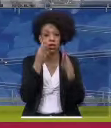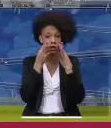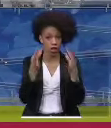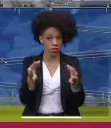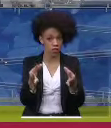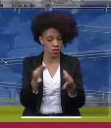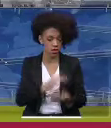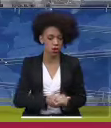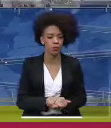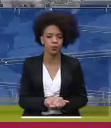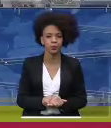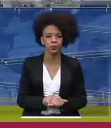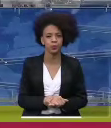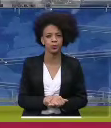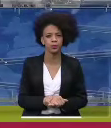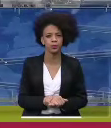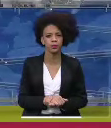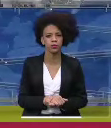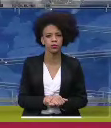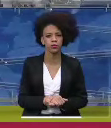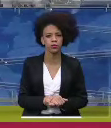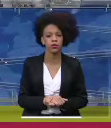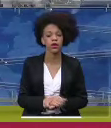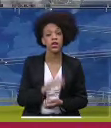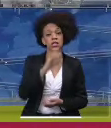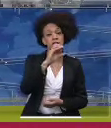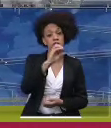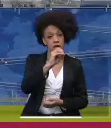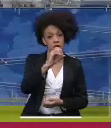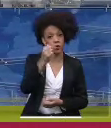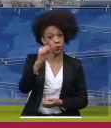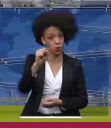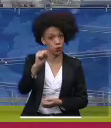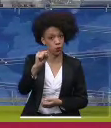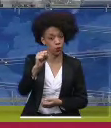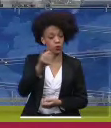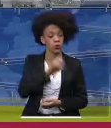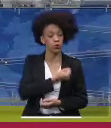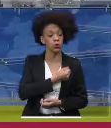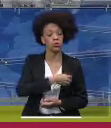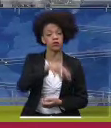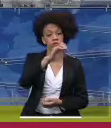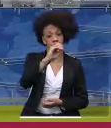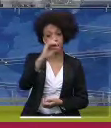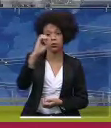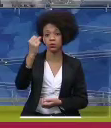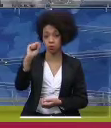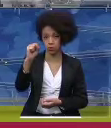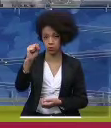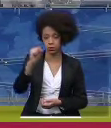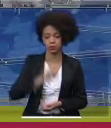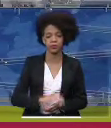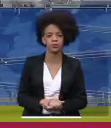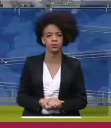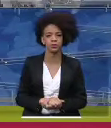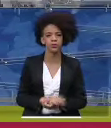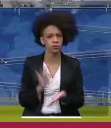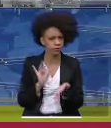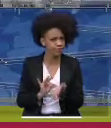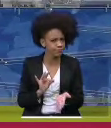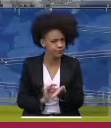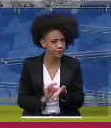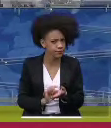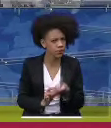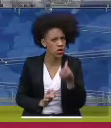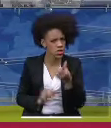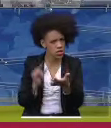segundo sorteio da Dupla Sena. Bola cinza, número 08. Cinza, 08. Vamos confirmar